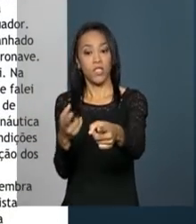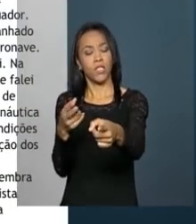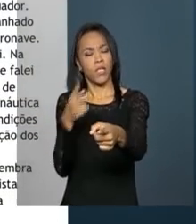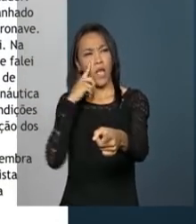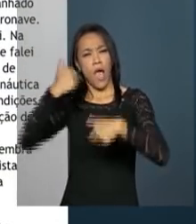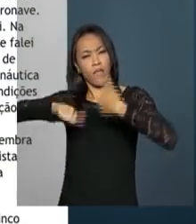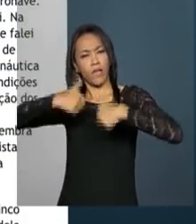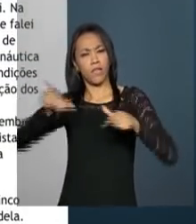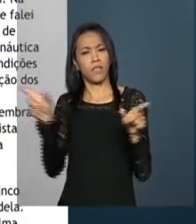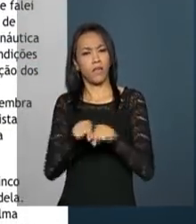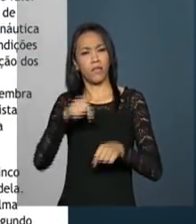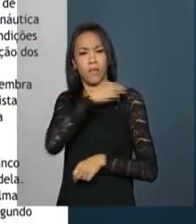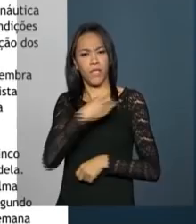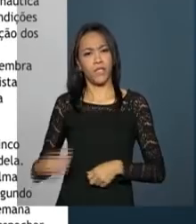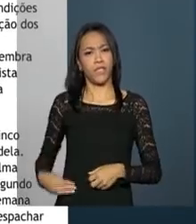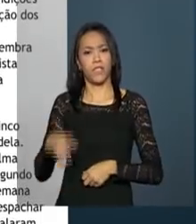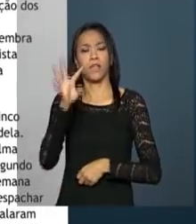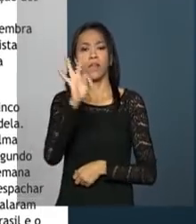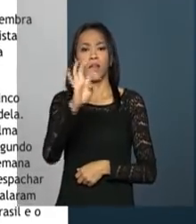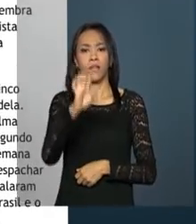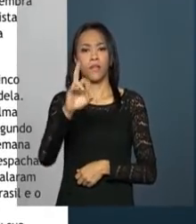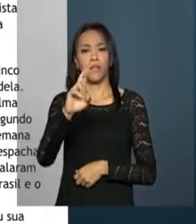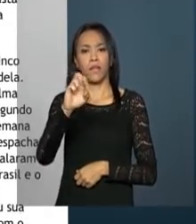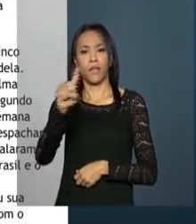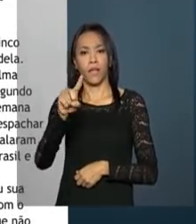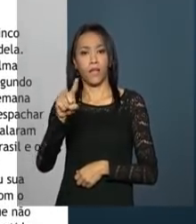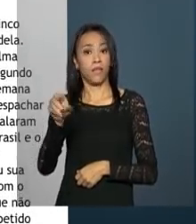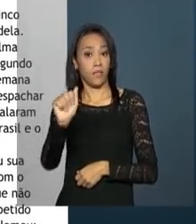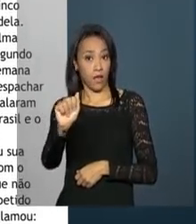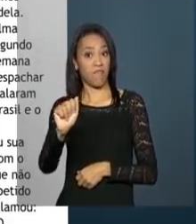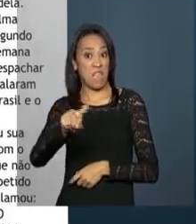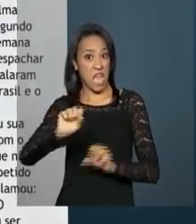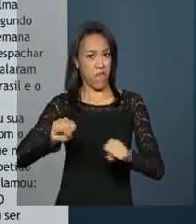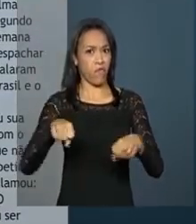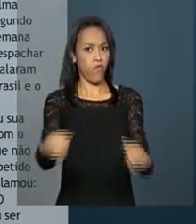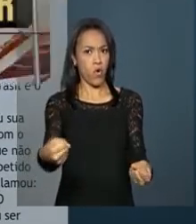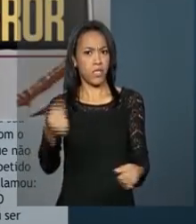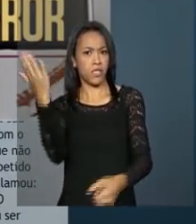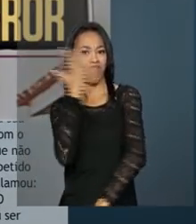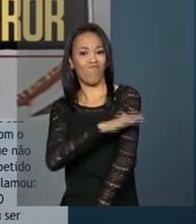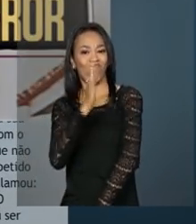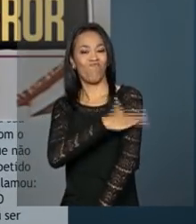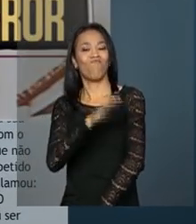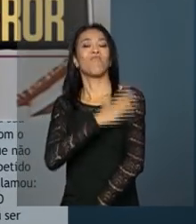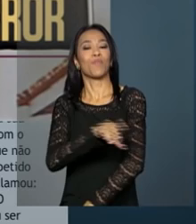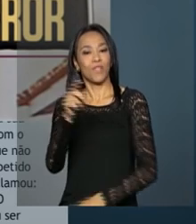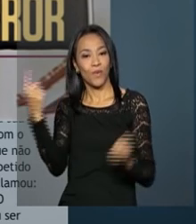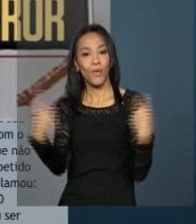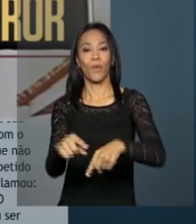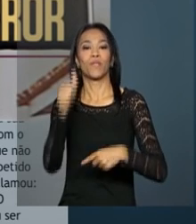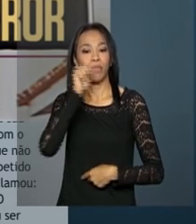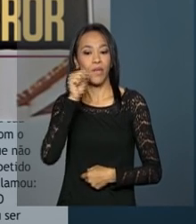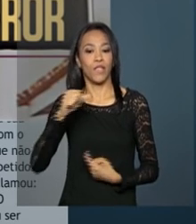da ministra do Desenvolvimento Social e Combate à Fome, Tereza Campelo, reforça o estereótipo negativo de